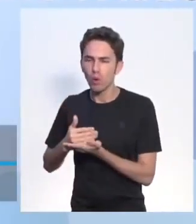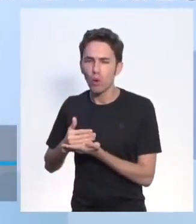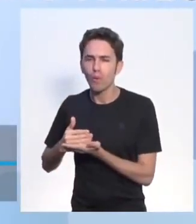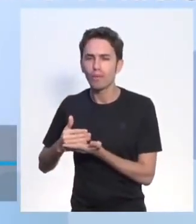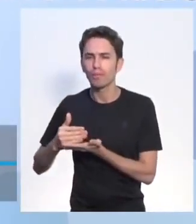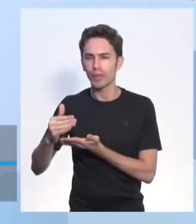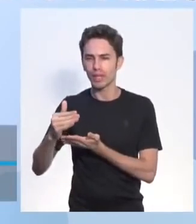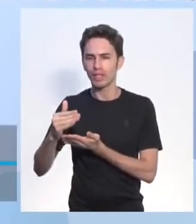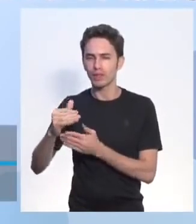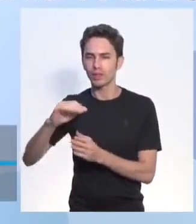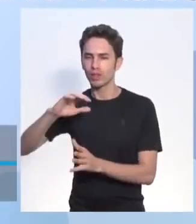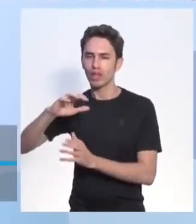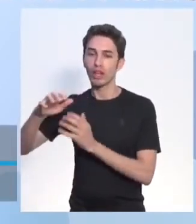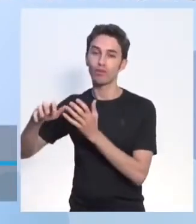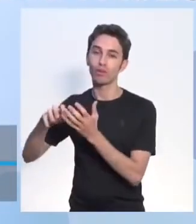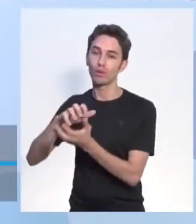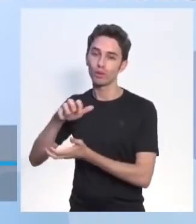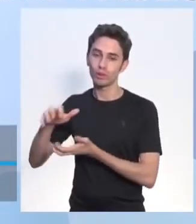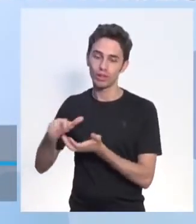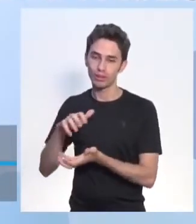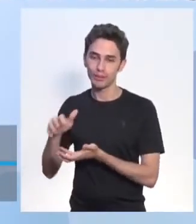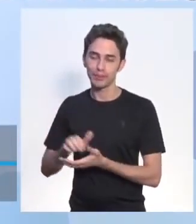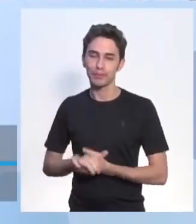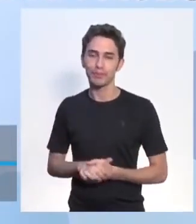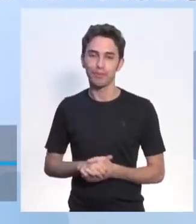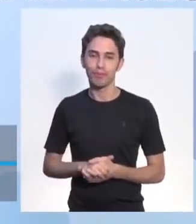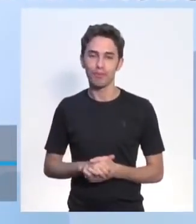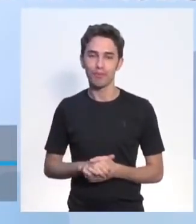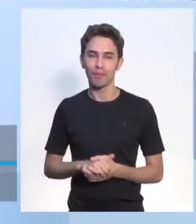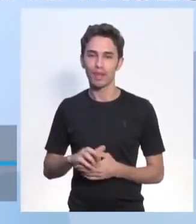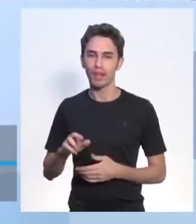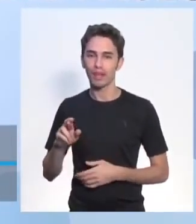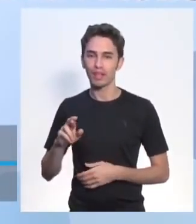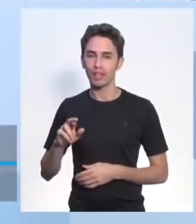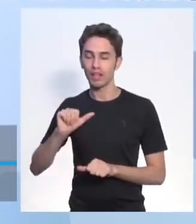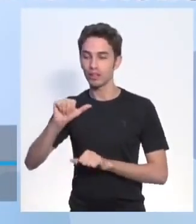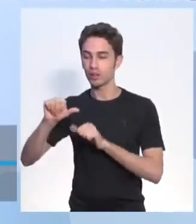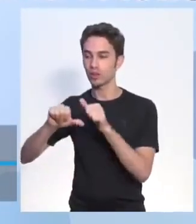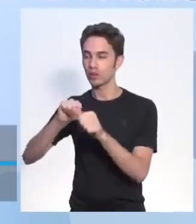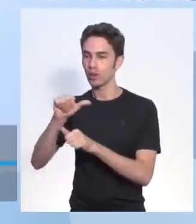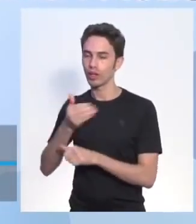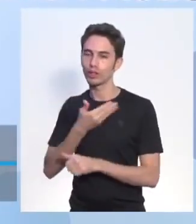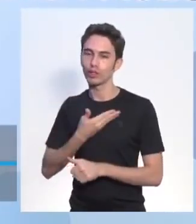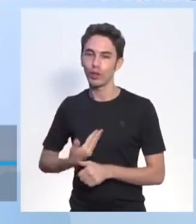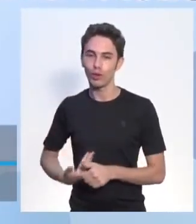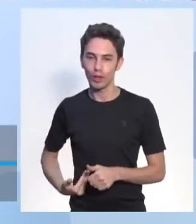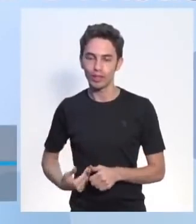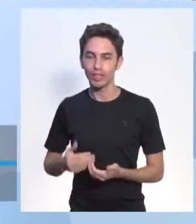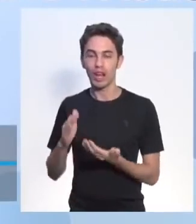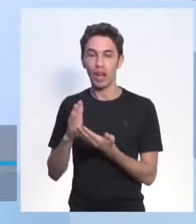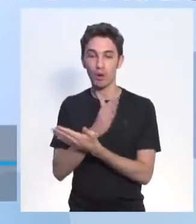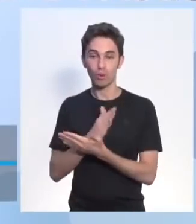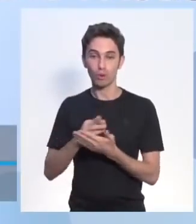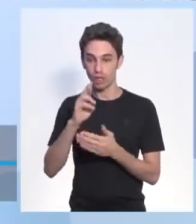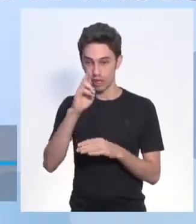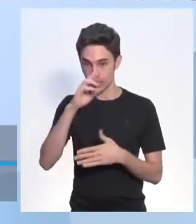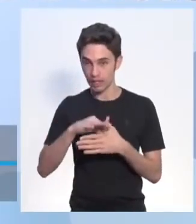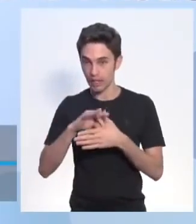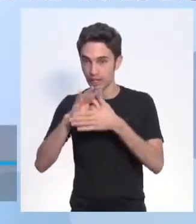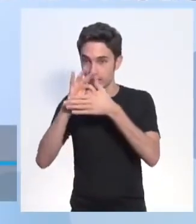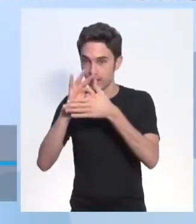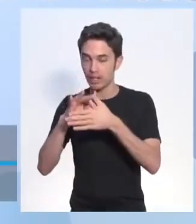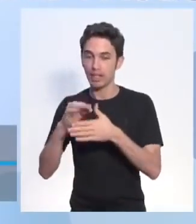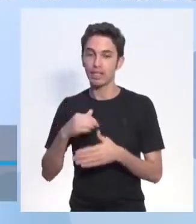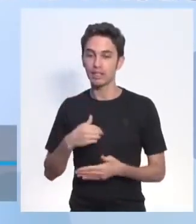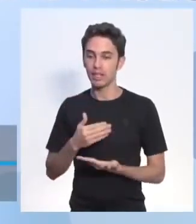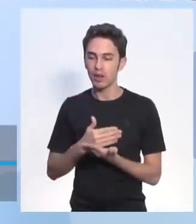aonde, né, os trabalhadores, né, na figura do Estado, começa aí a planificar a